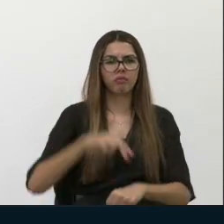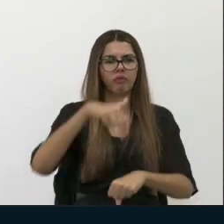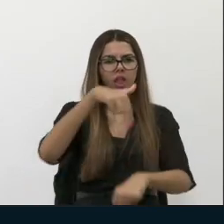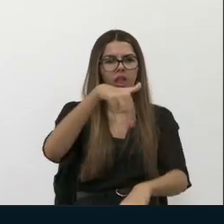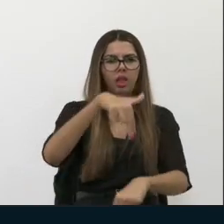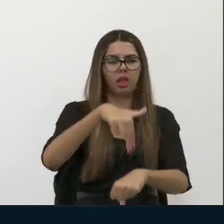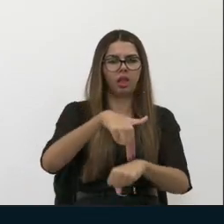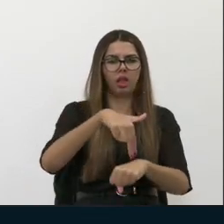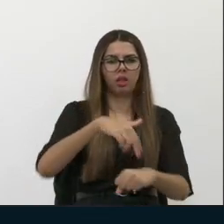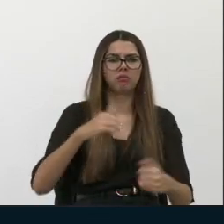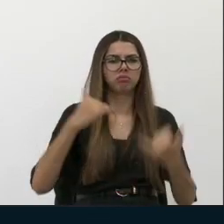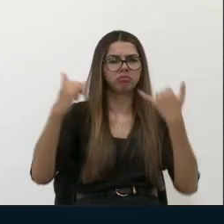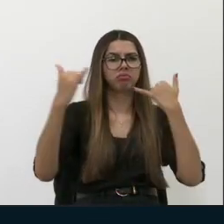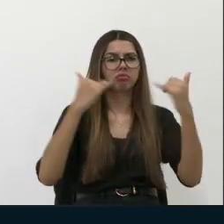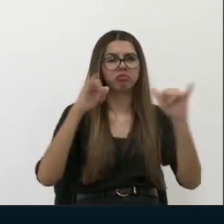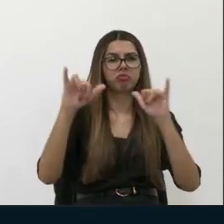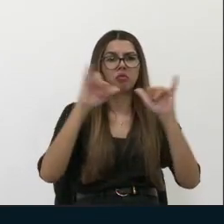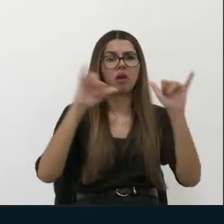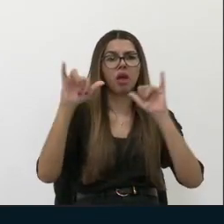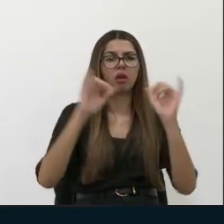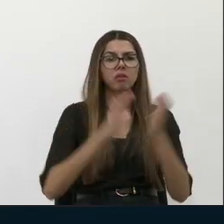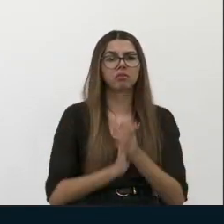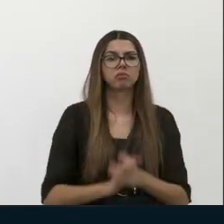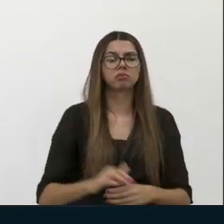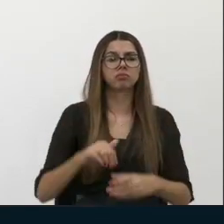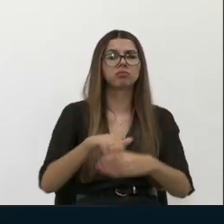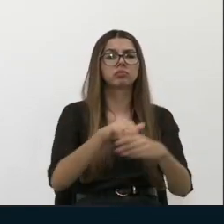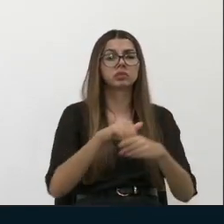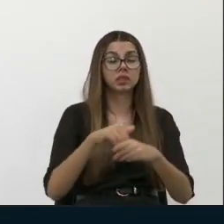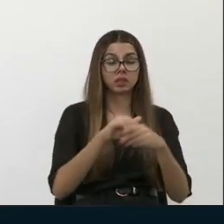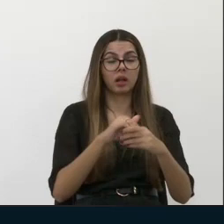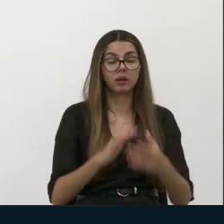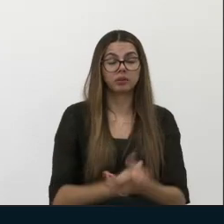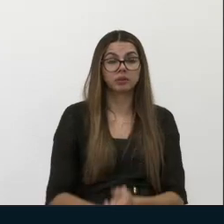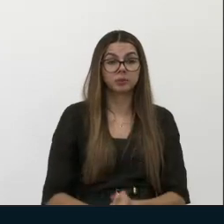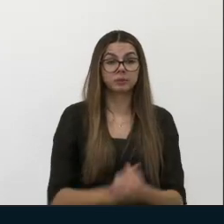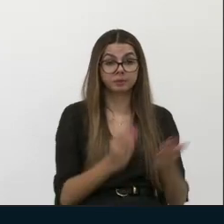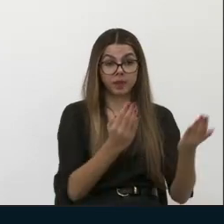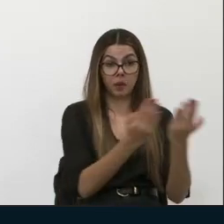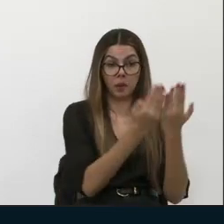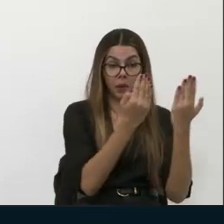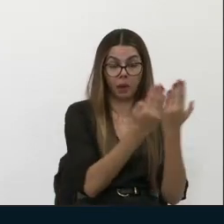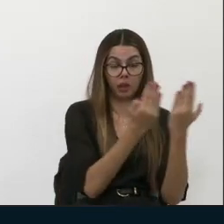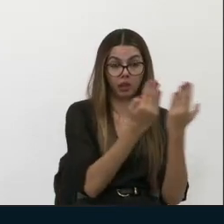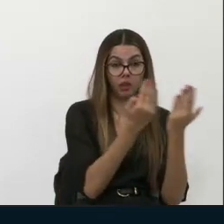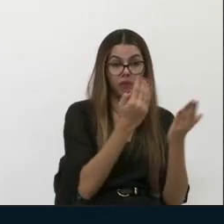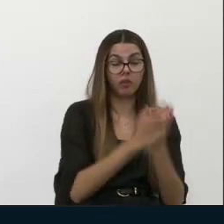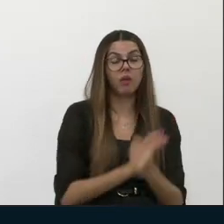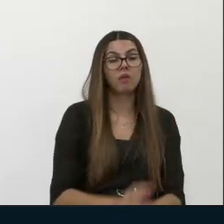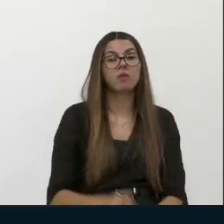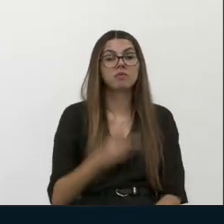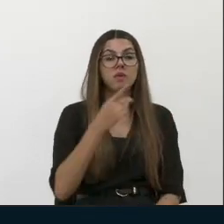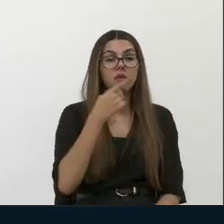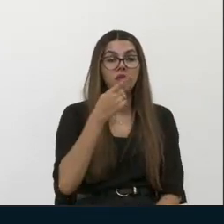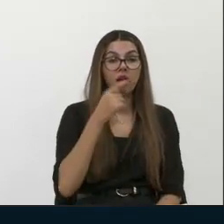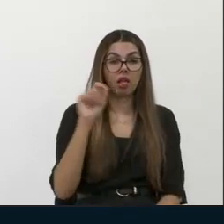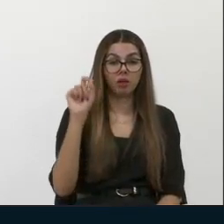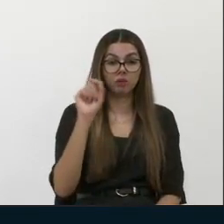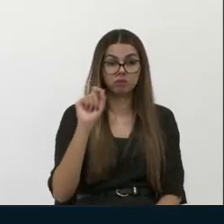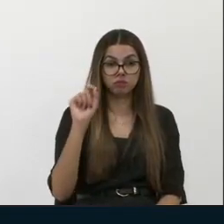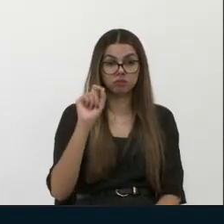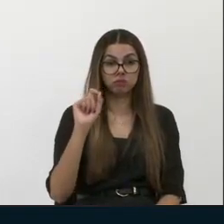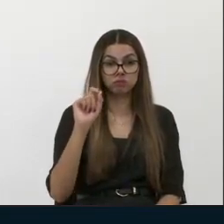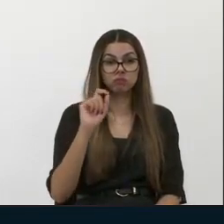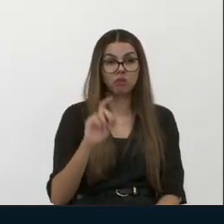fazer propaganda do seu candidato. Em relação ao trevo, eu quero dizer que o governo